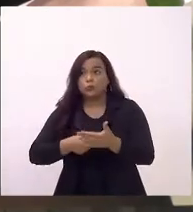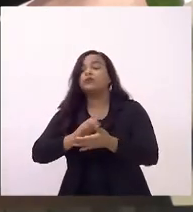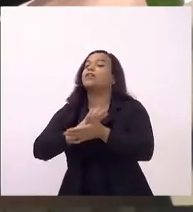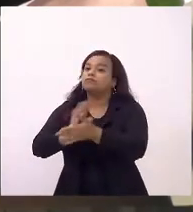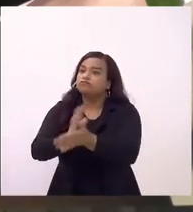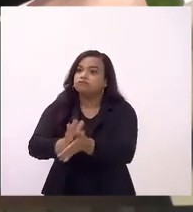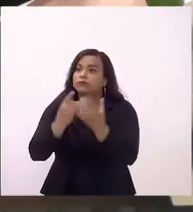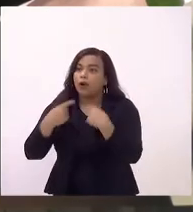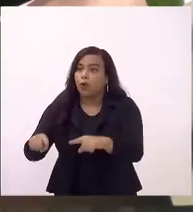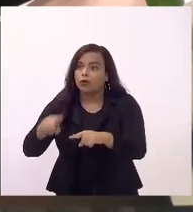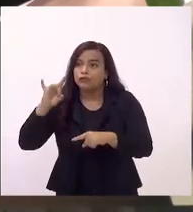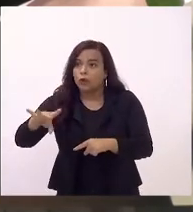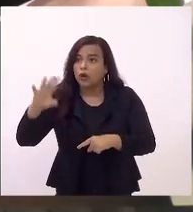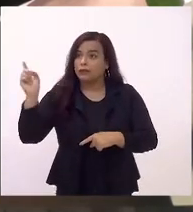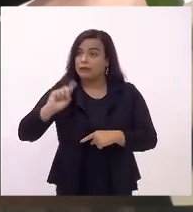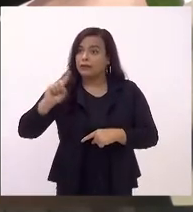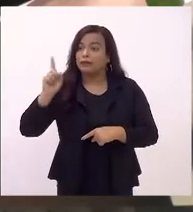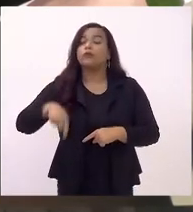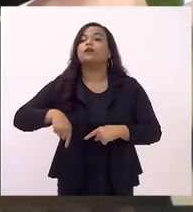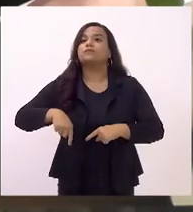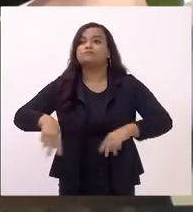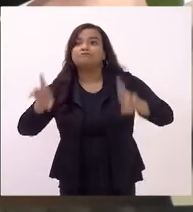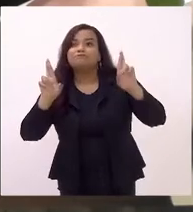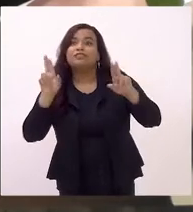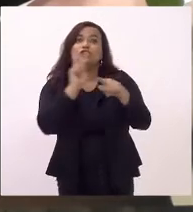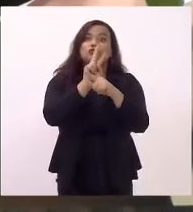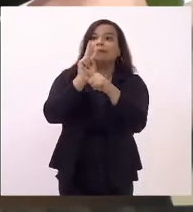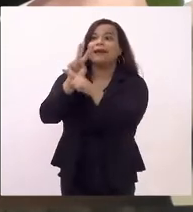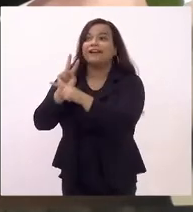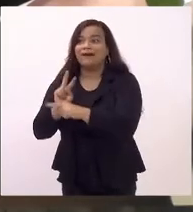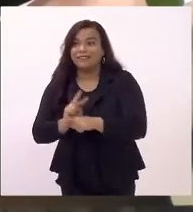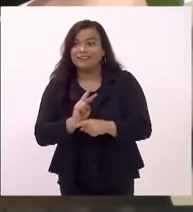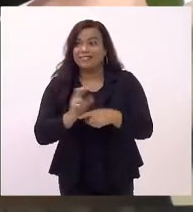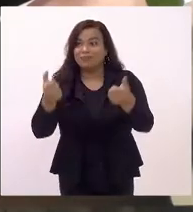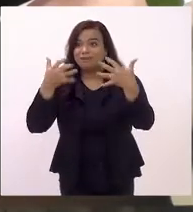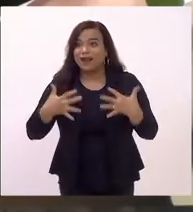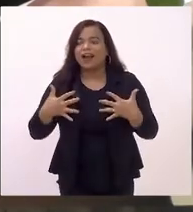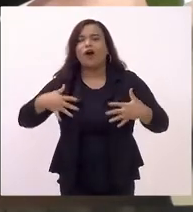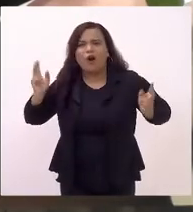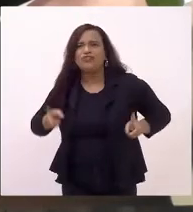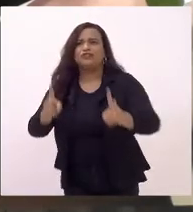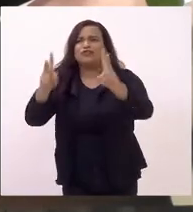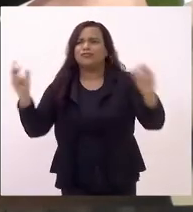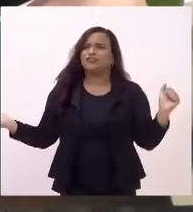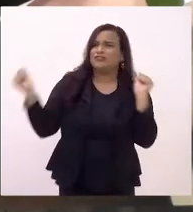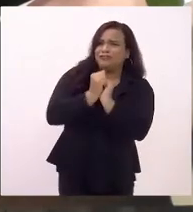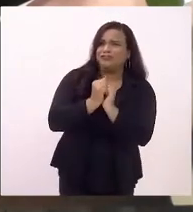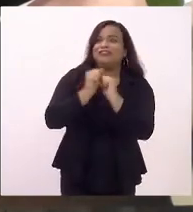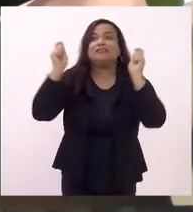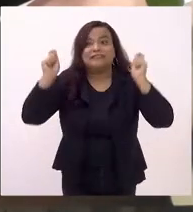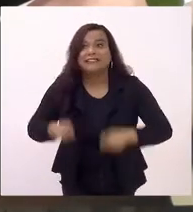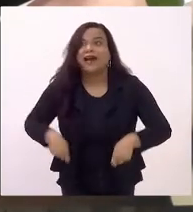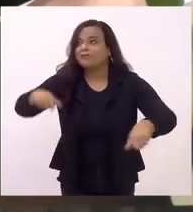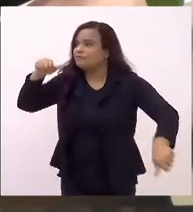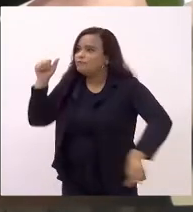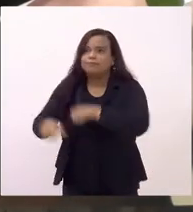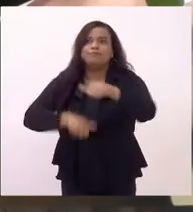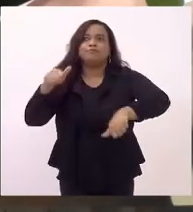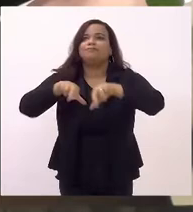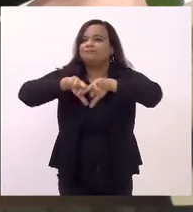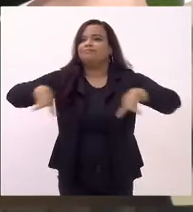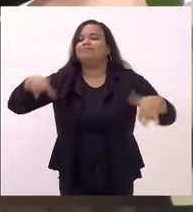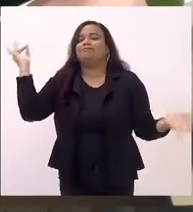esperança. Ele diz para a gente, continua, vamos juntos. A gente pode mudar